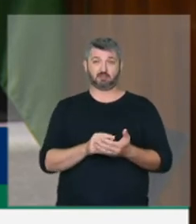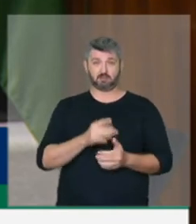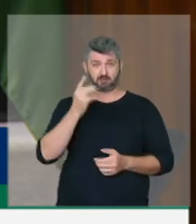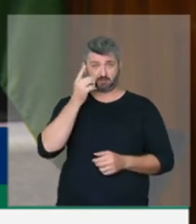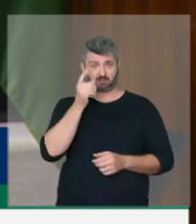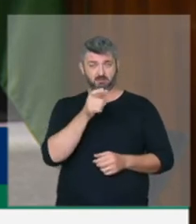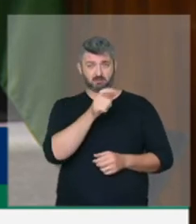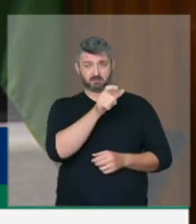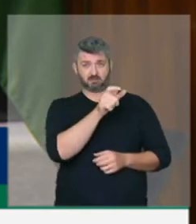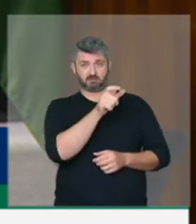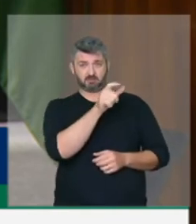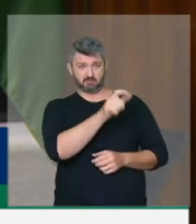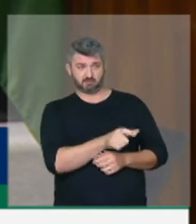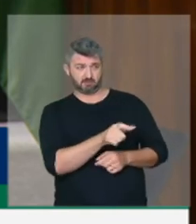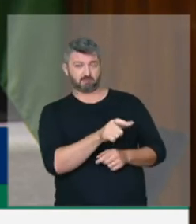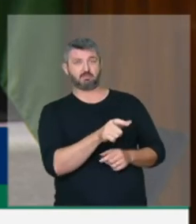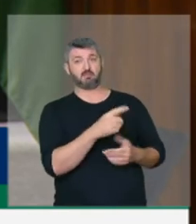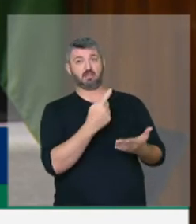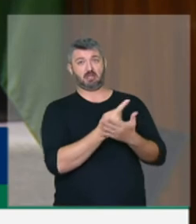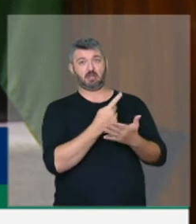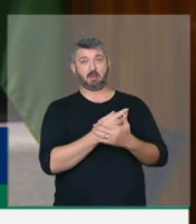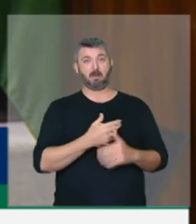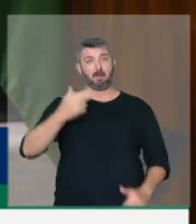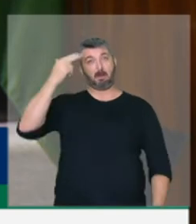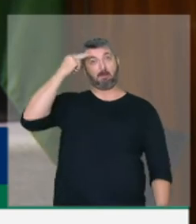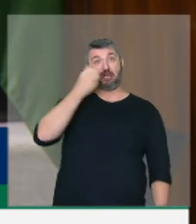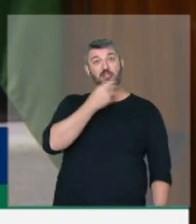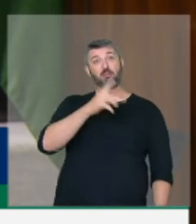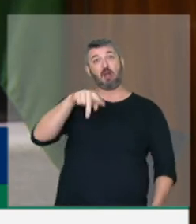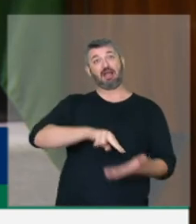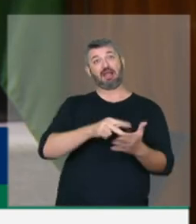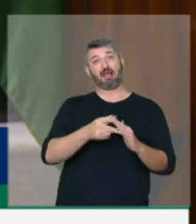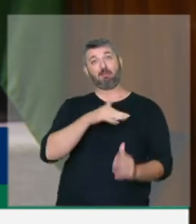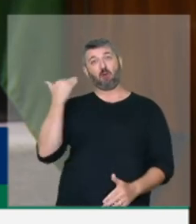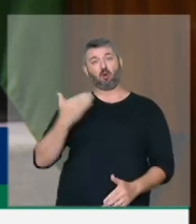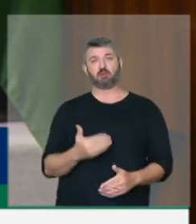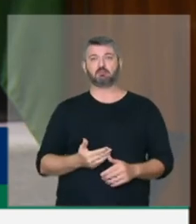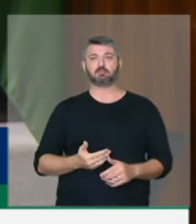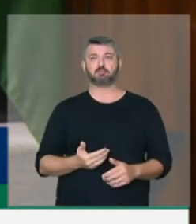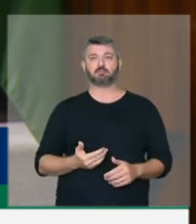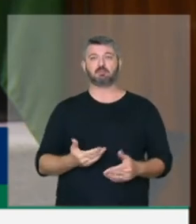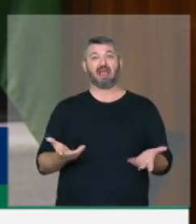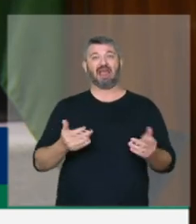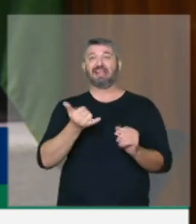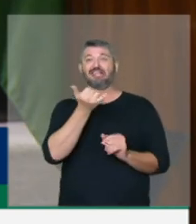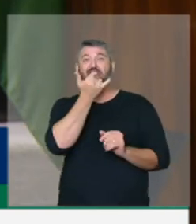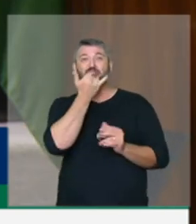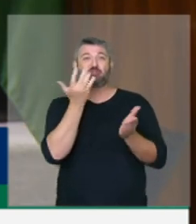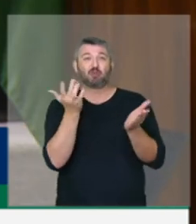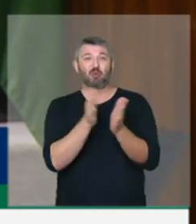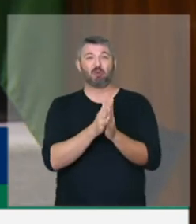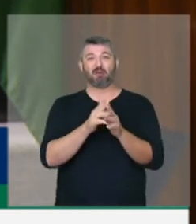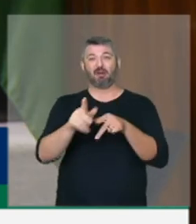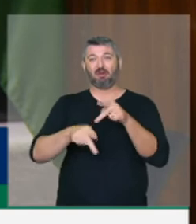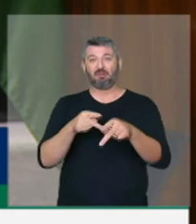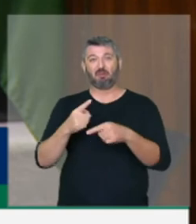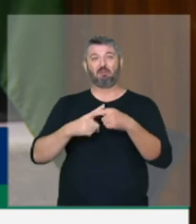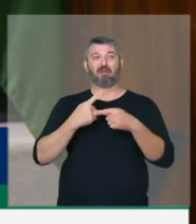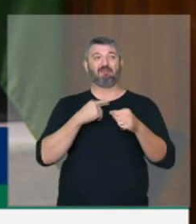que erroneamente diz que bandido bom, bandido morto, vem pedir desculpa para o povo pelos seus